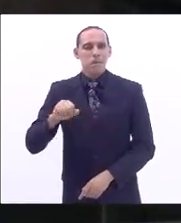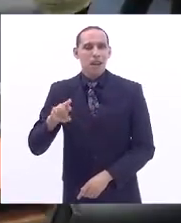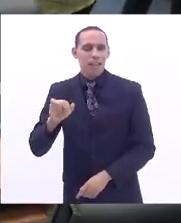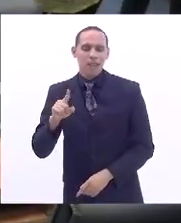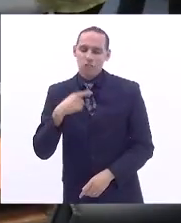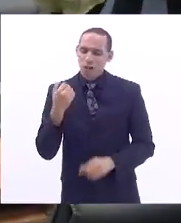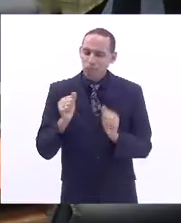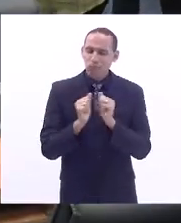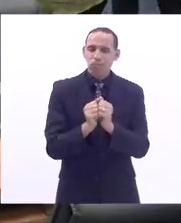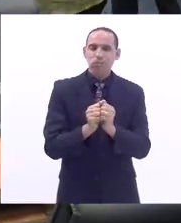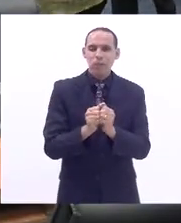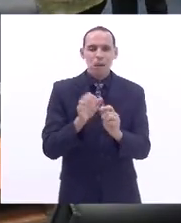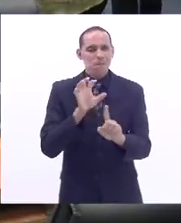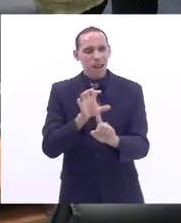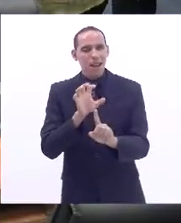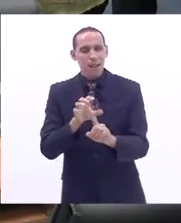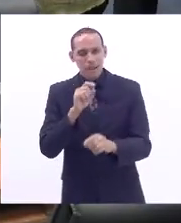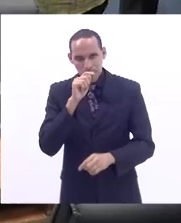pressão